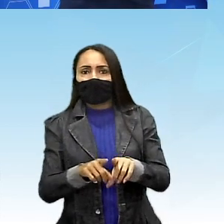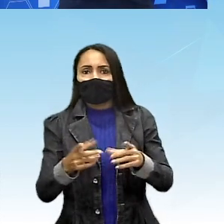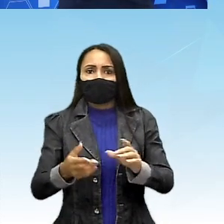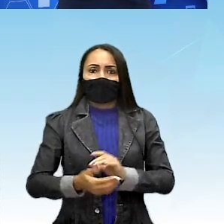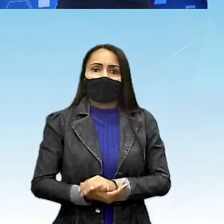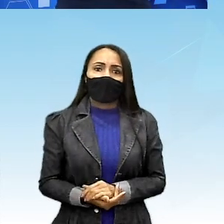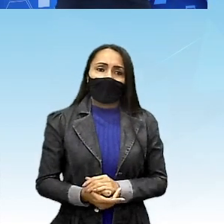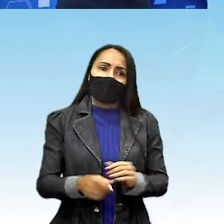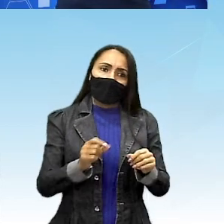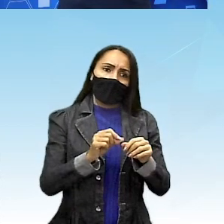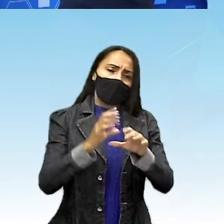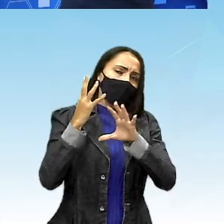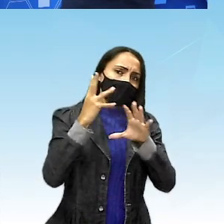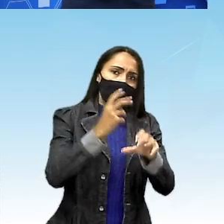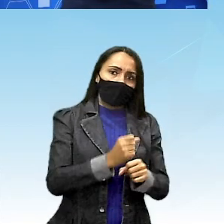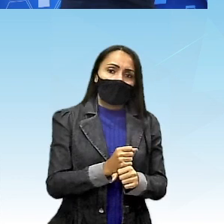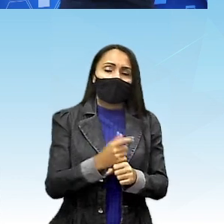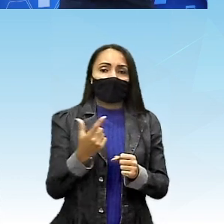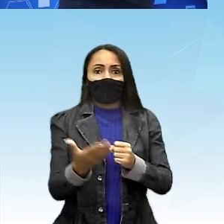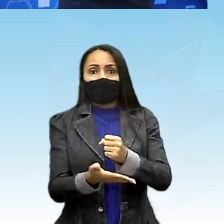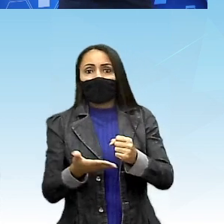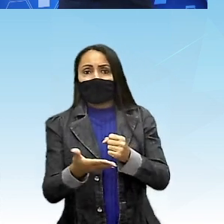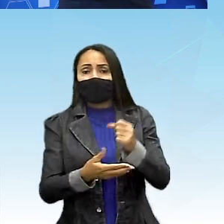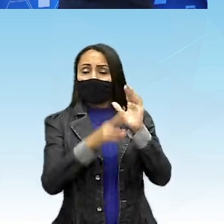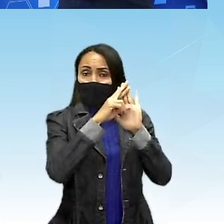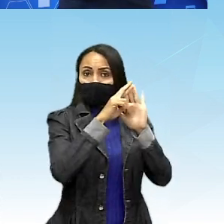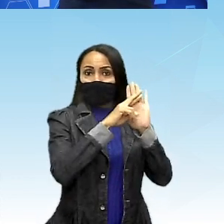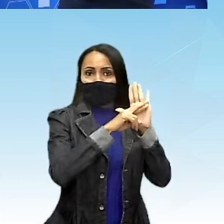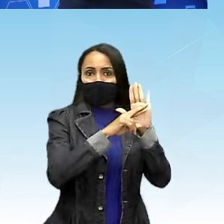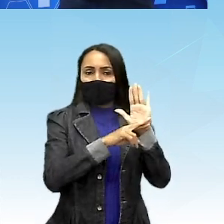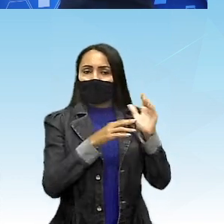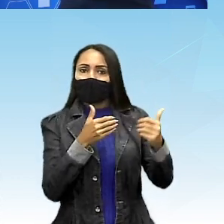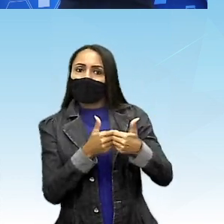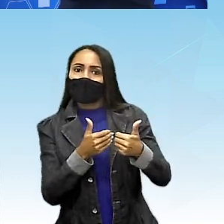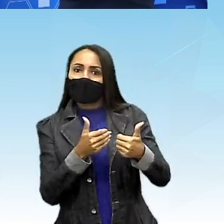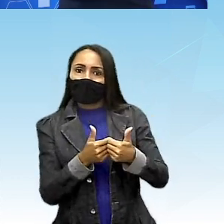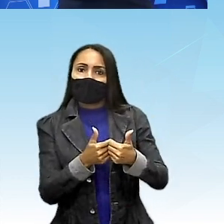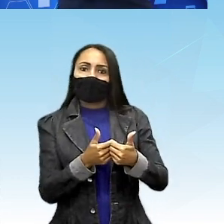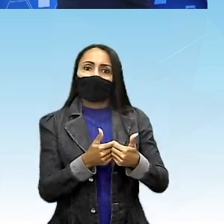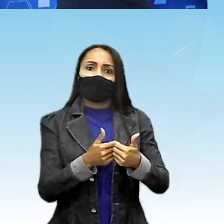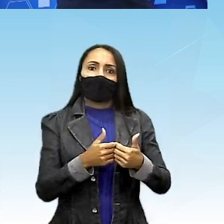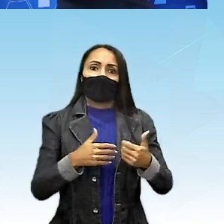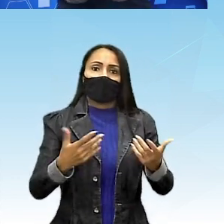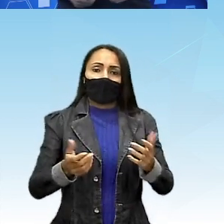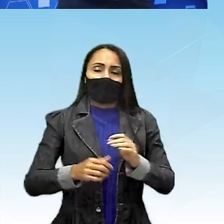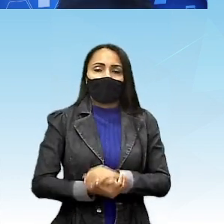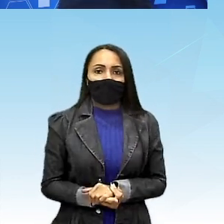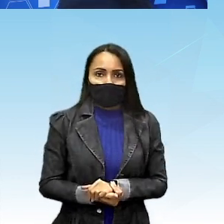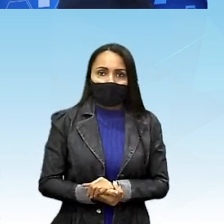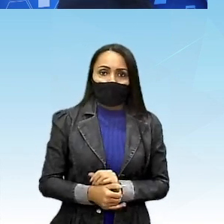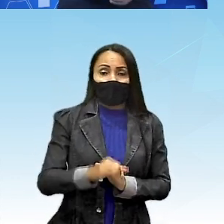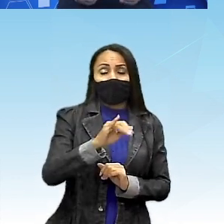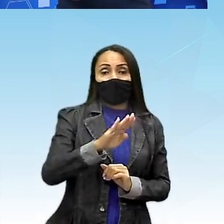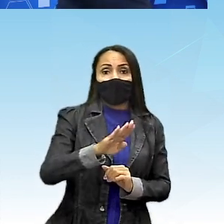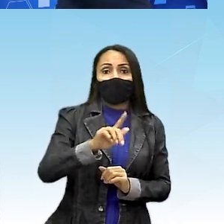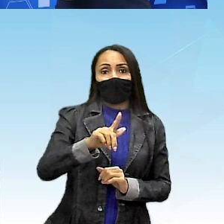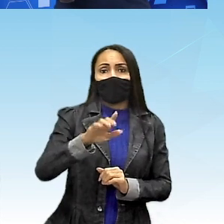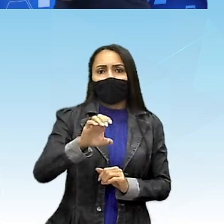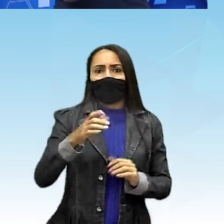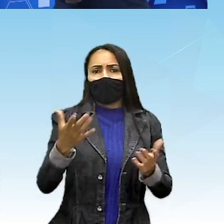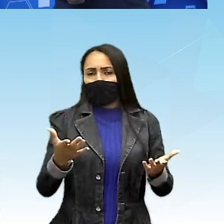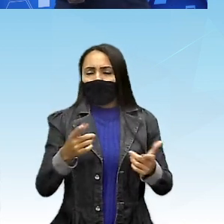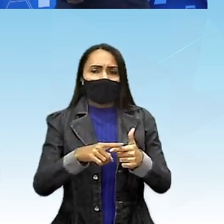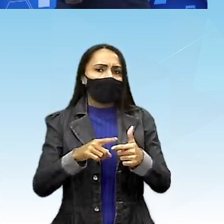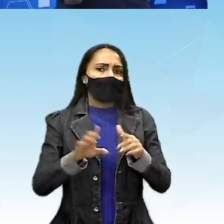fiz o arredondamento baseado na regra de aproximação segundo o IBGE. Seria ótimo. E isso